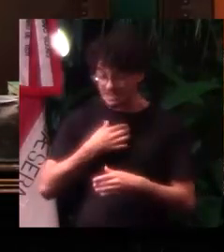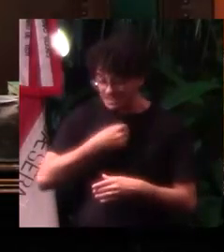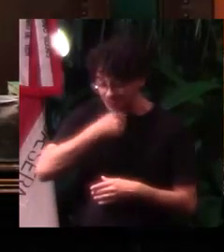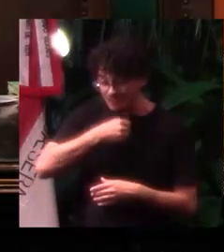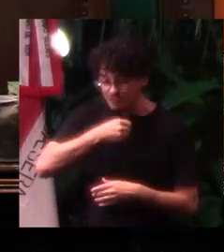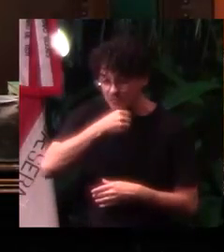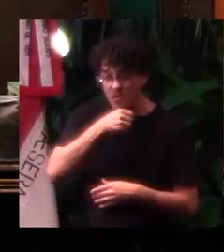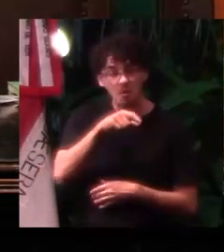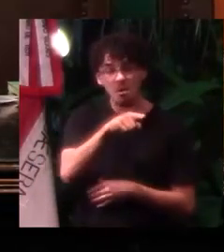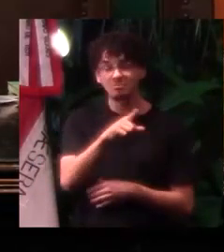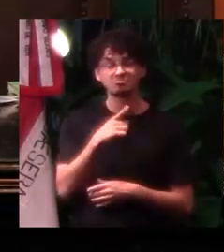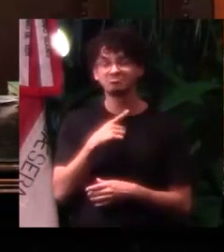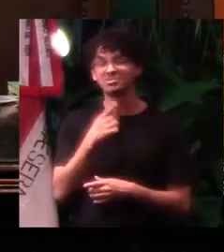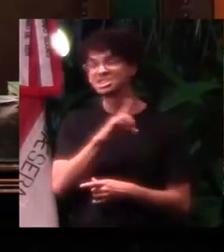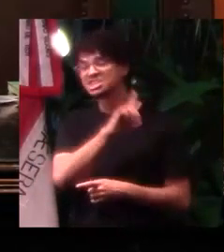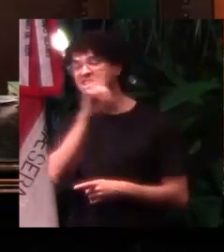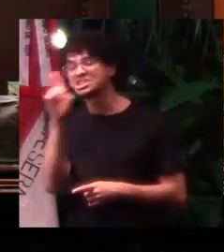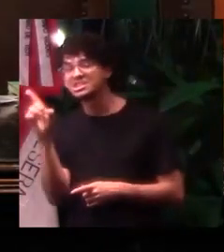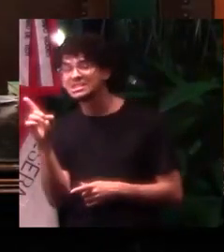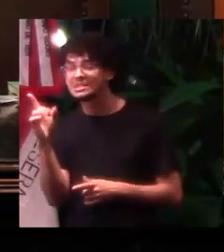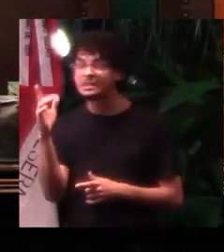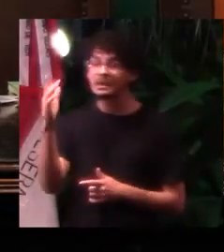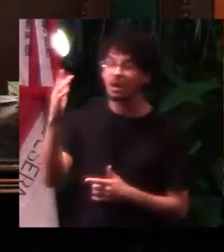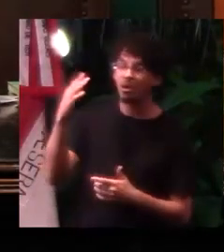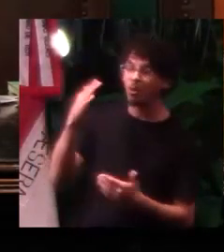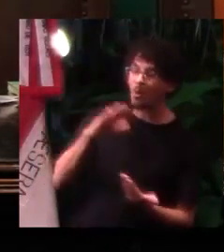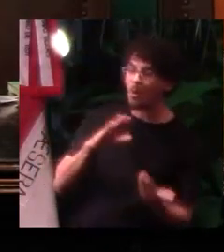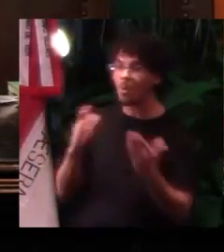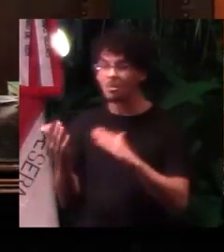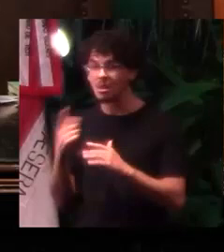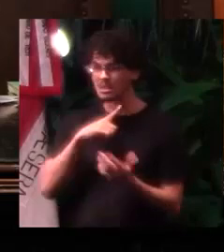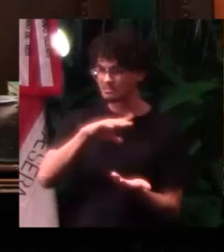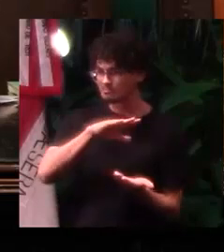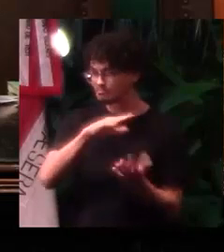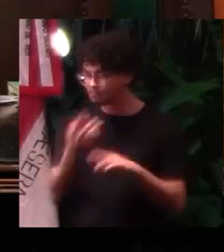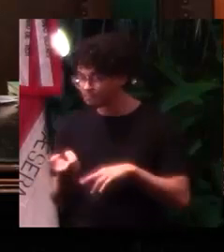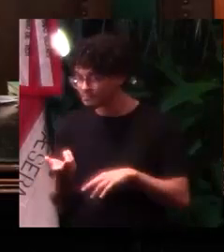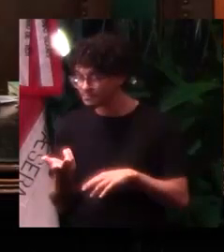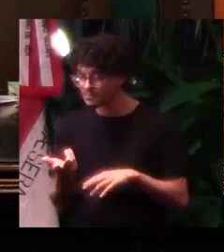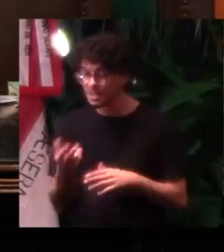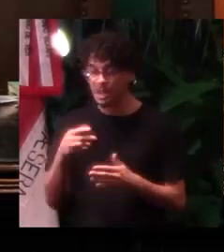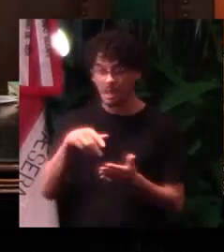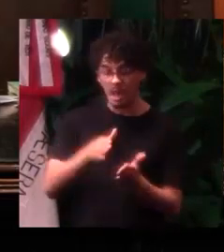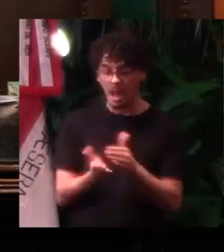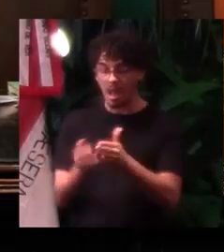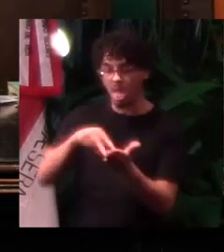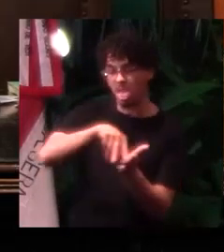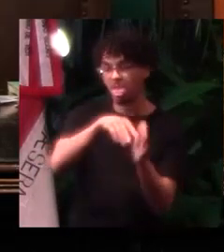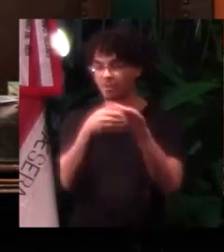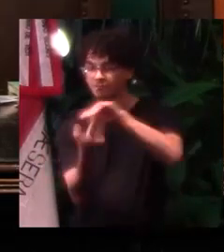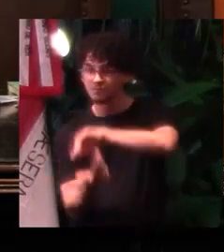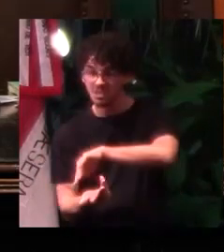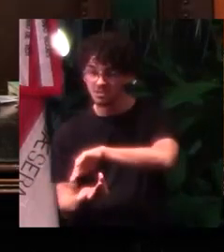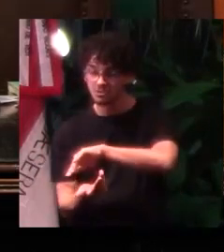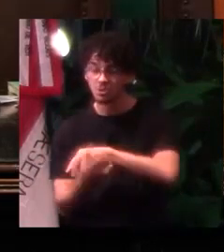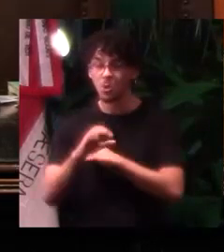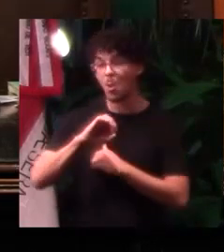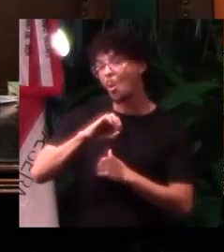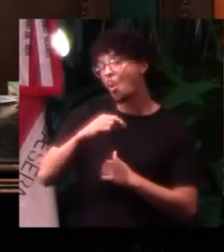ia mais dia menos dia fraquejar de vigor, deixar que a canoa emborcasse ou